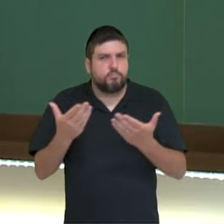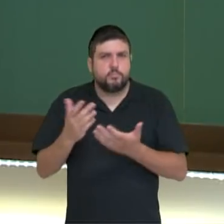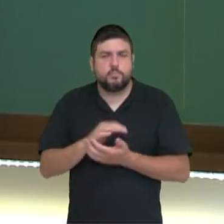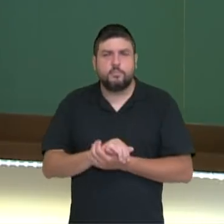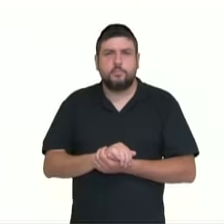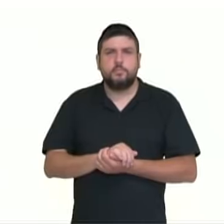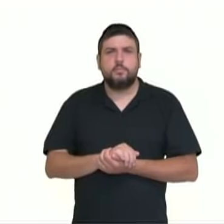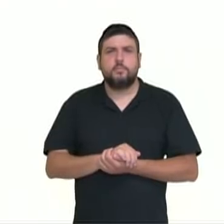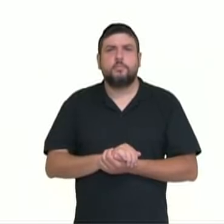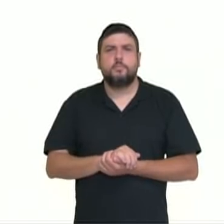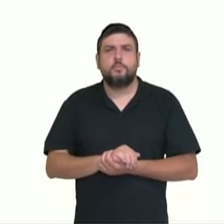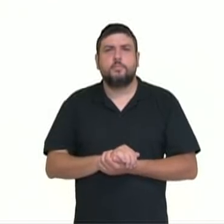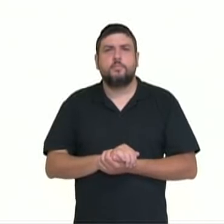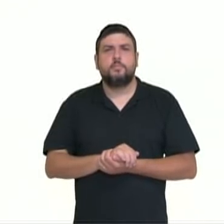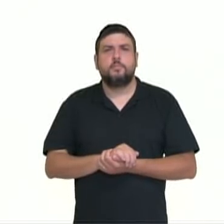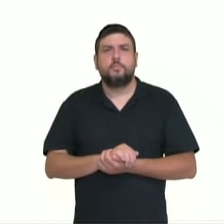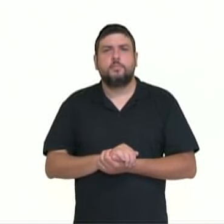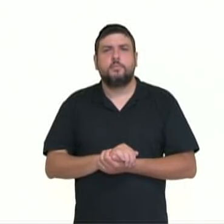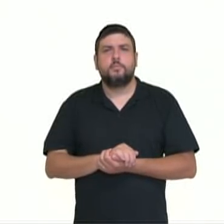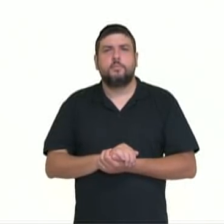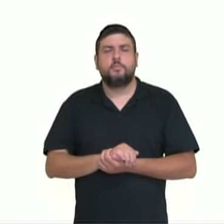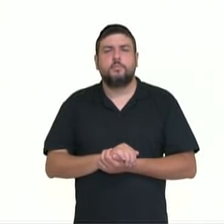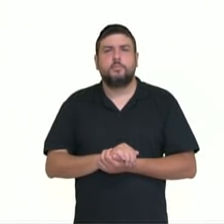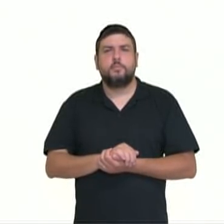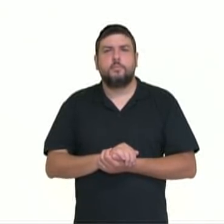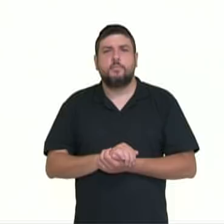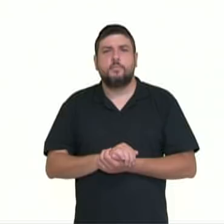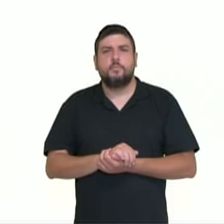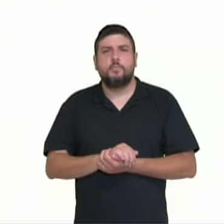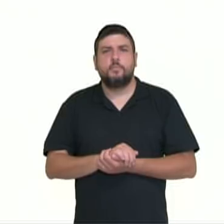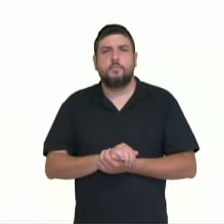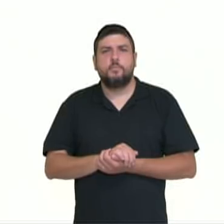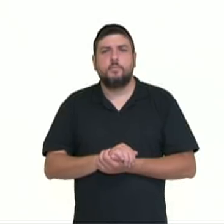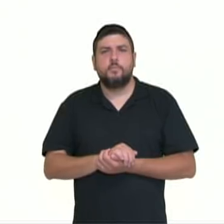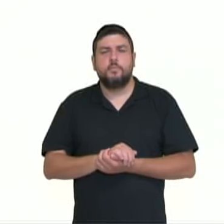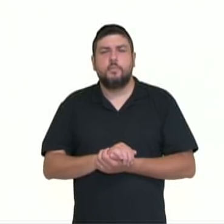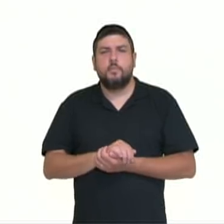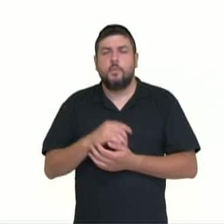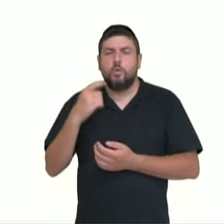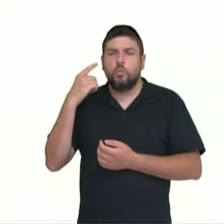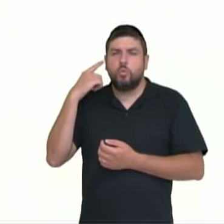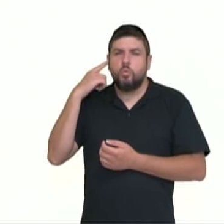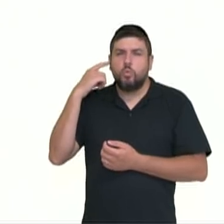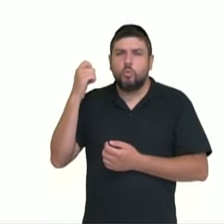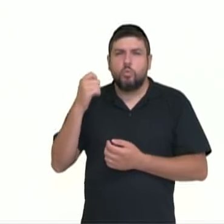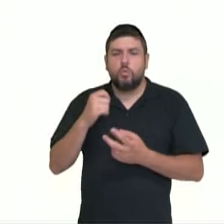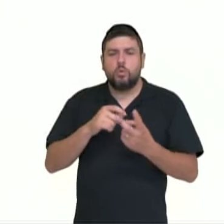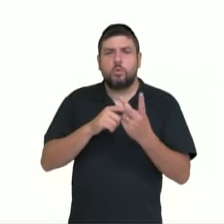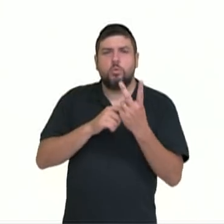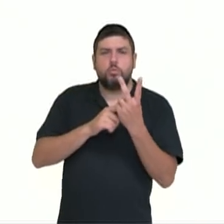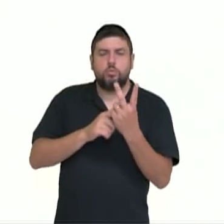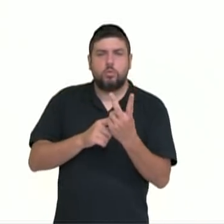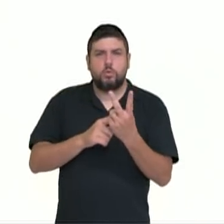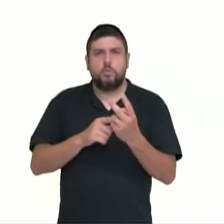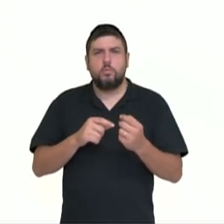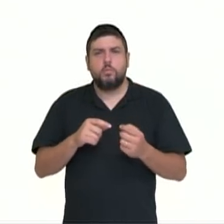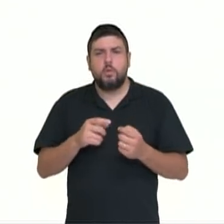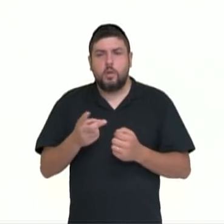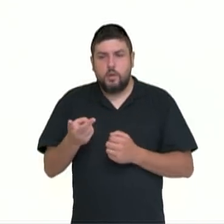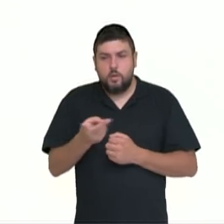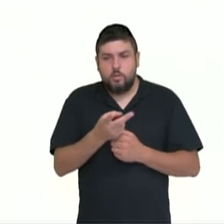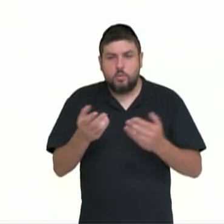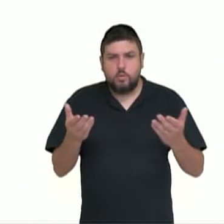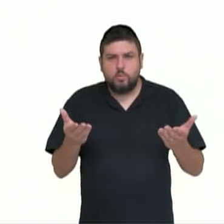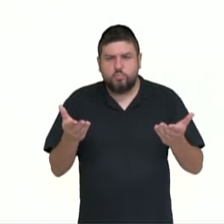lá? Dois sons diferentes entre si possuem a mesma altura,